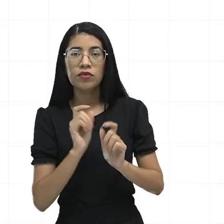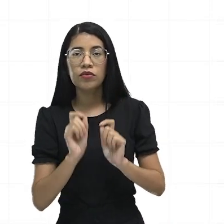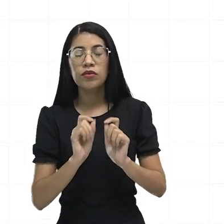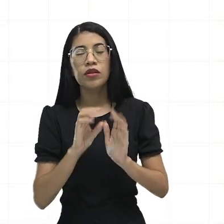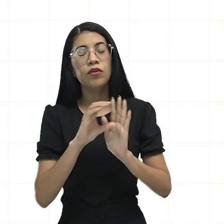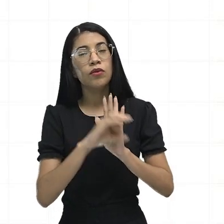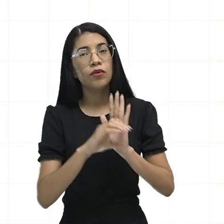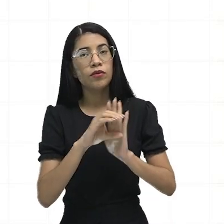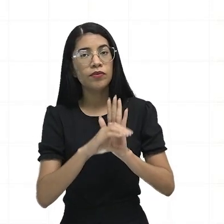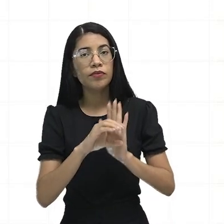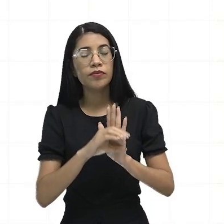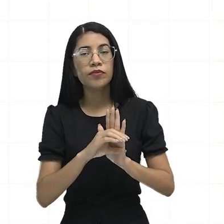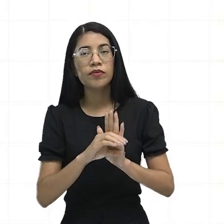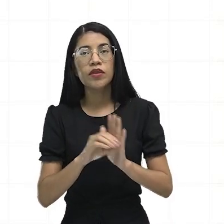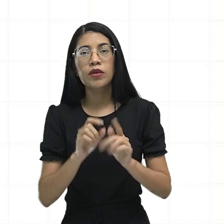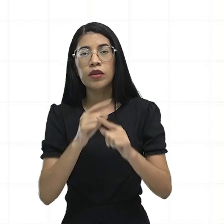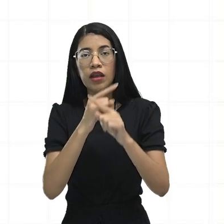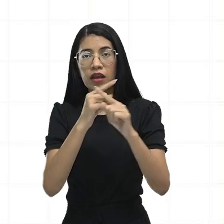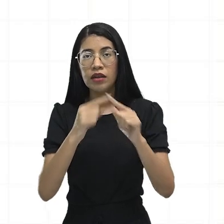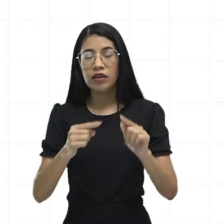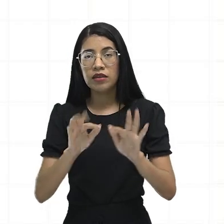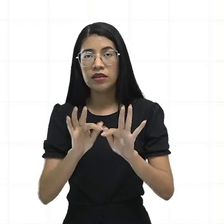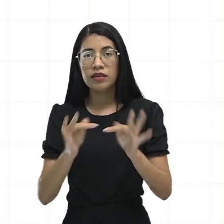simples. Vamos lá.